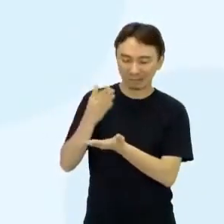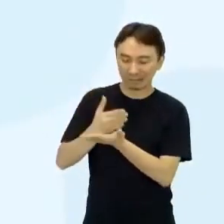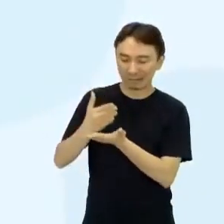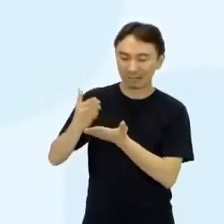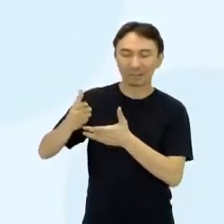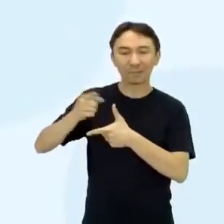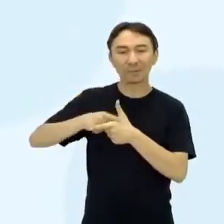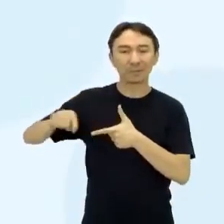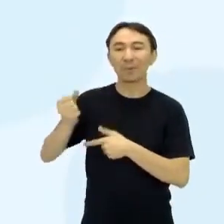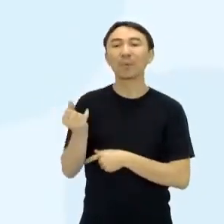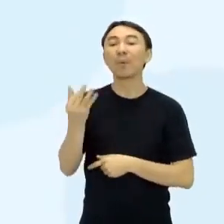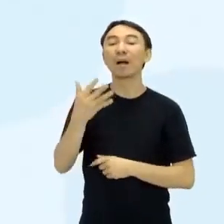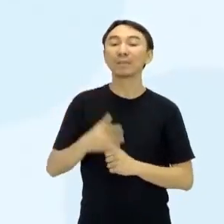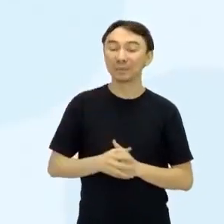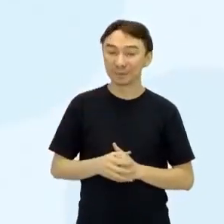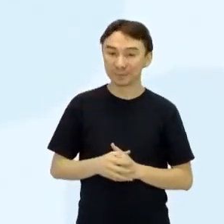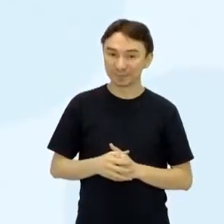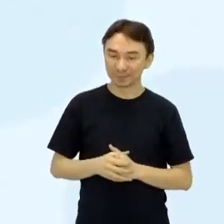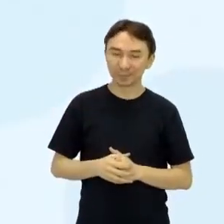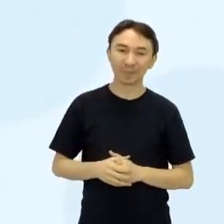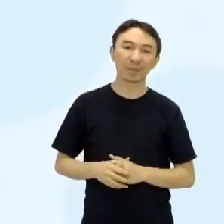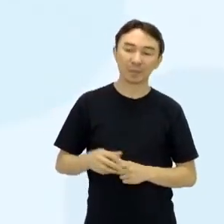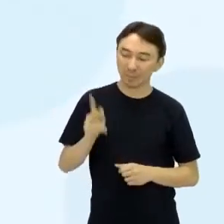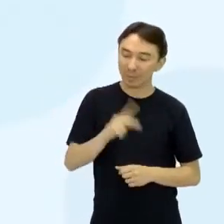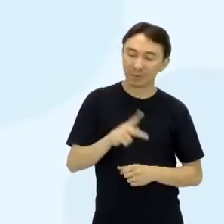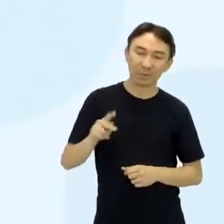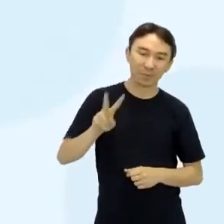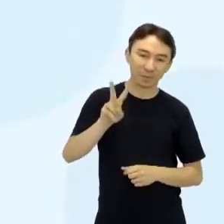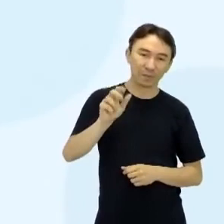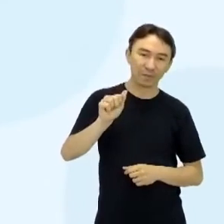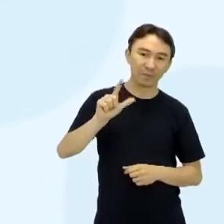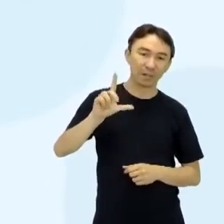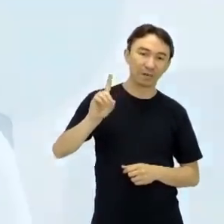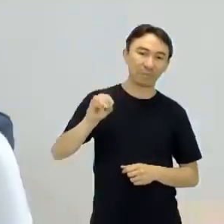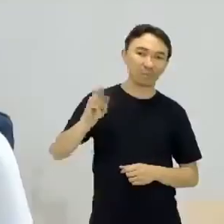comentaram? Sim. Muito tem aqui bom. O professor Valdomiro,